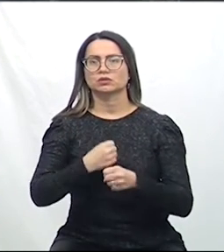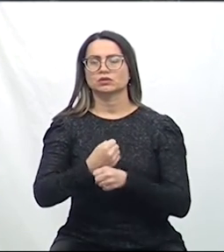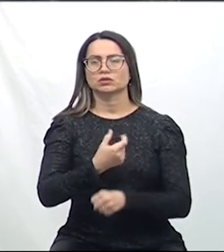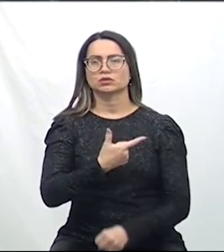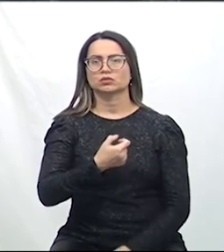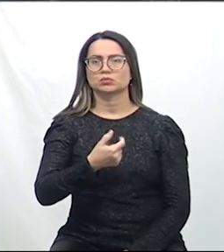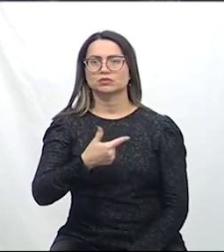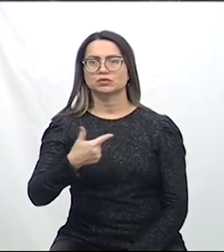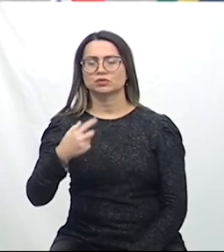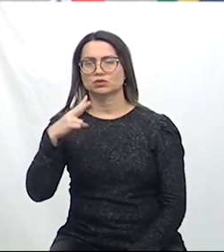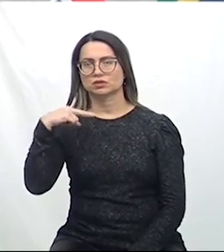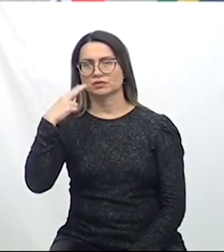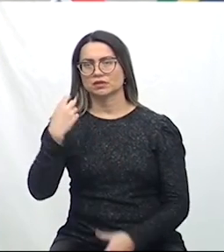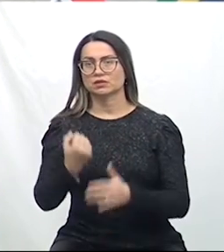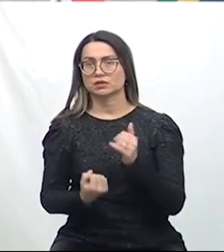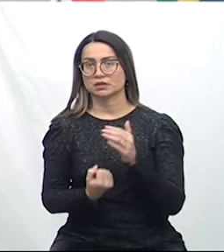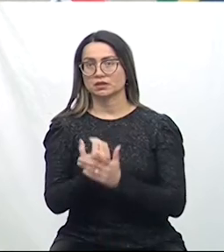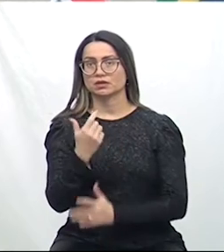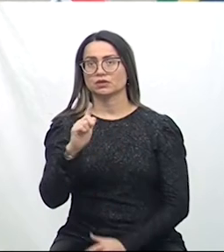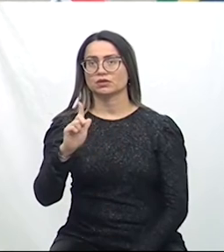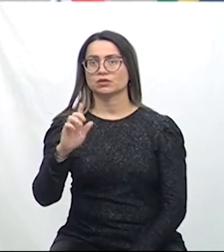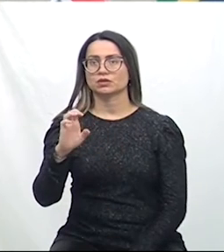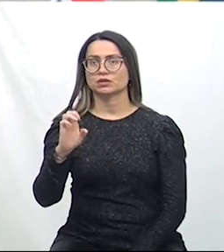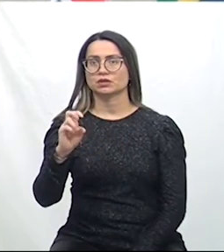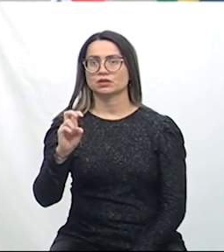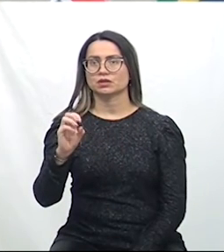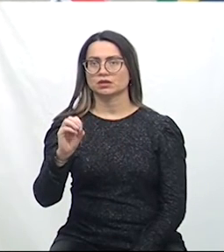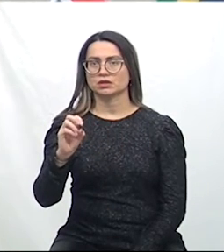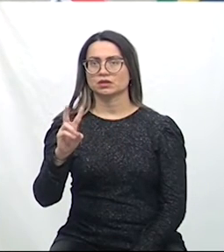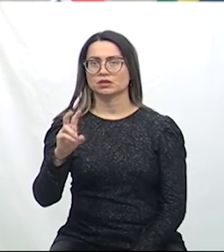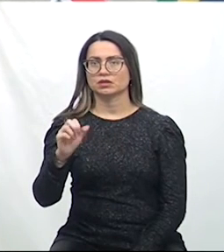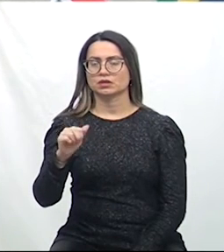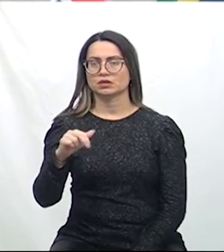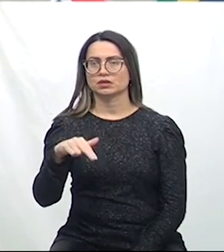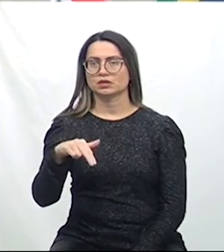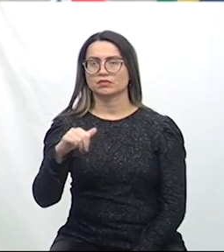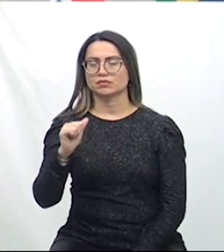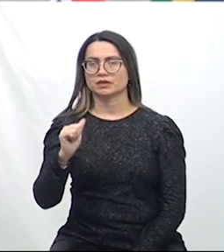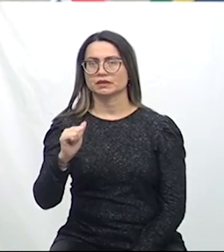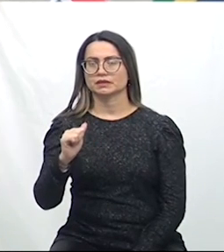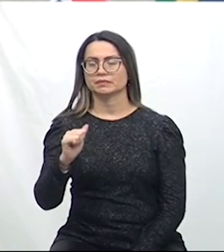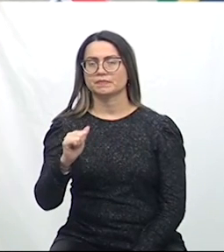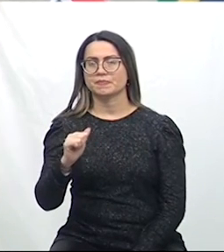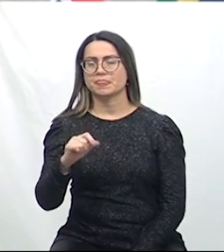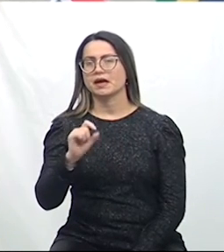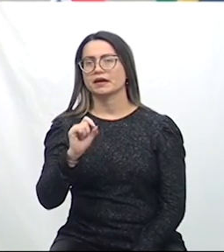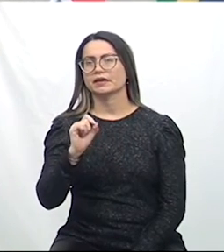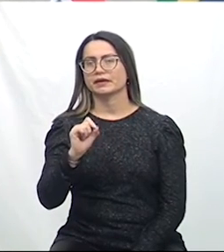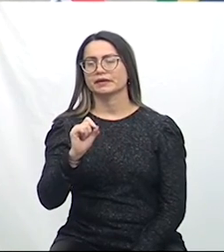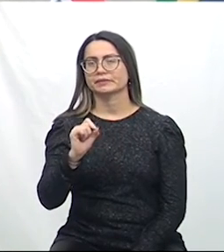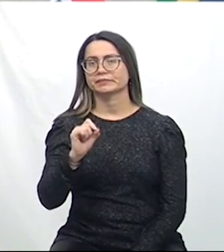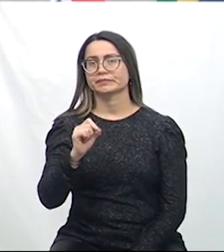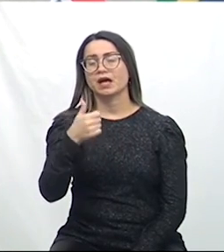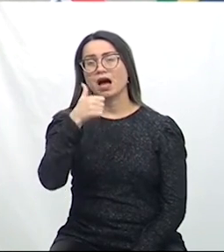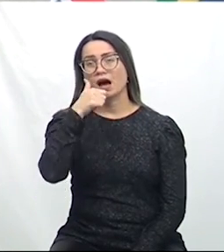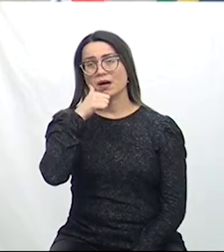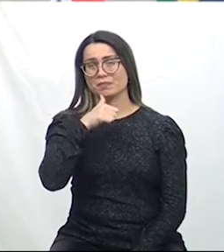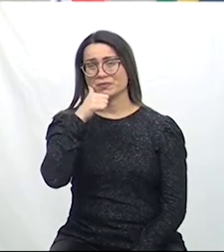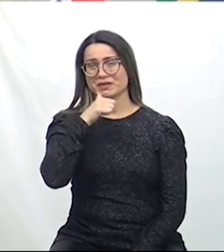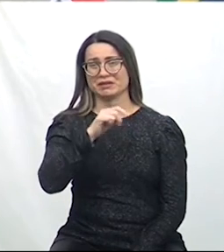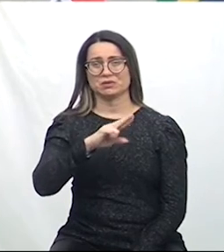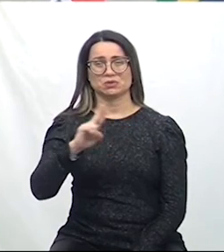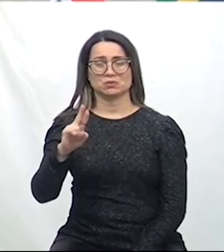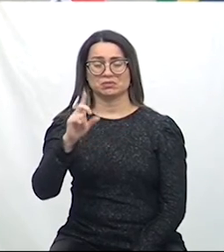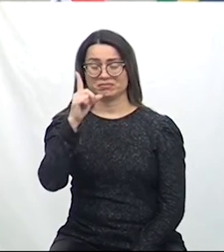032/33/2022, de autoria da vereadora Giovanna Benedetti Zanetti, a enxadrista Catier Goulart Liberato,